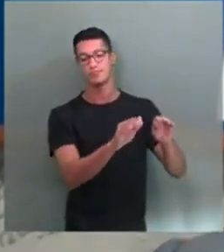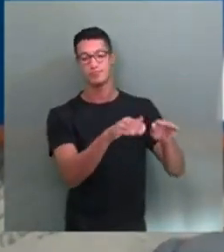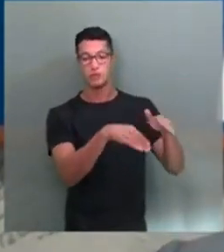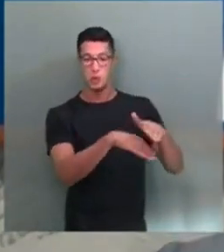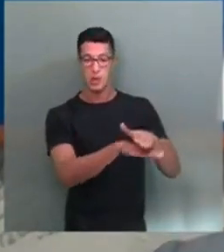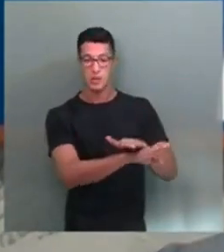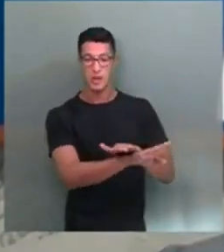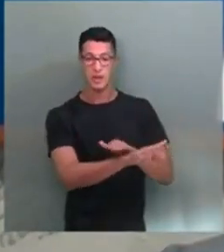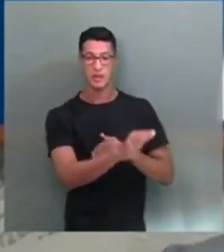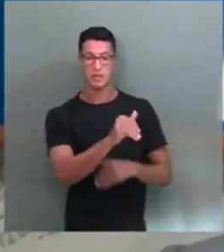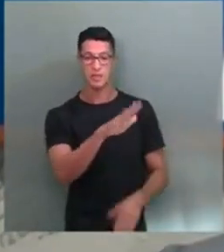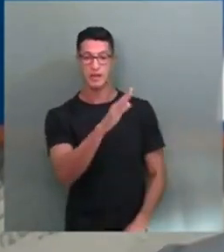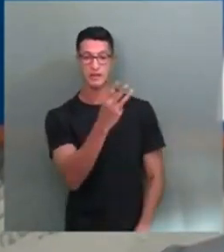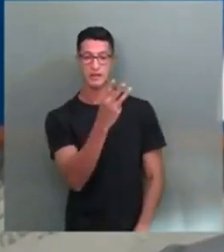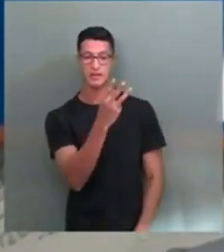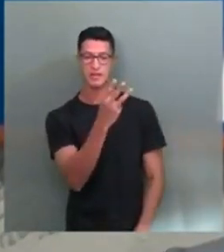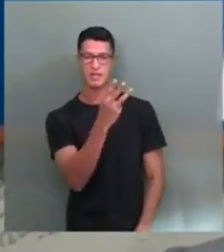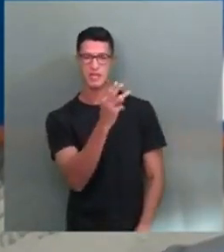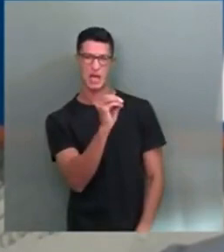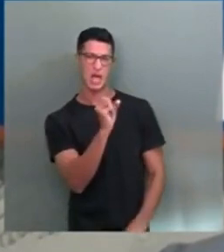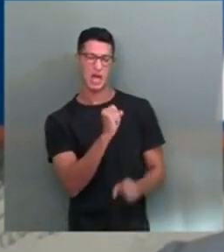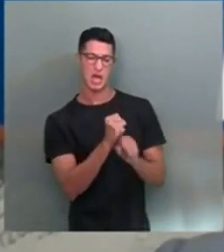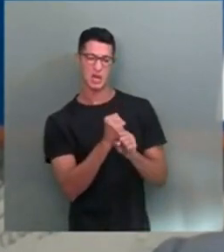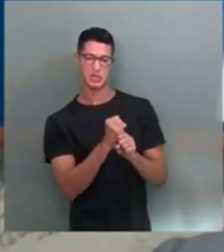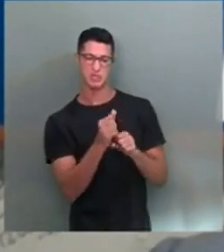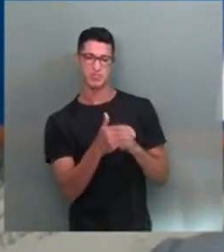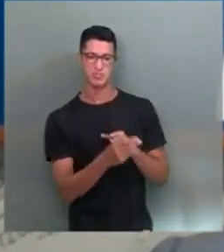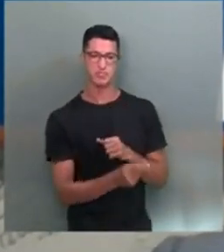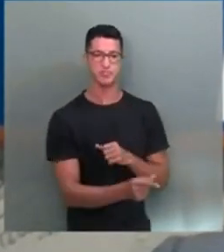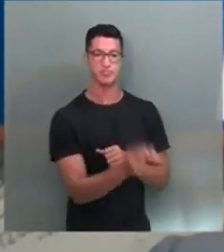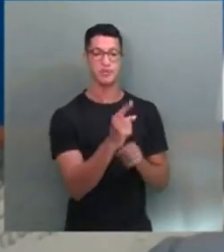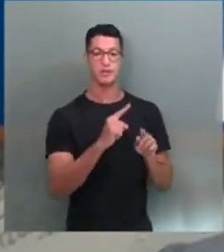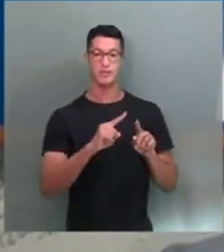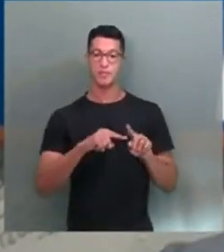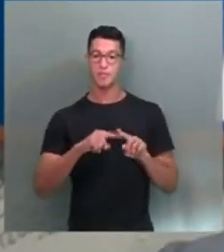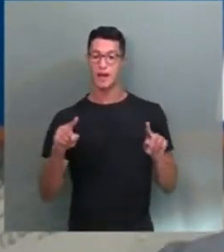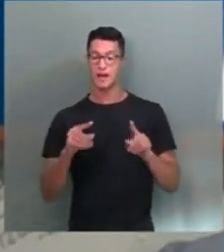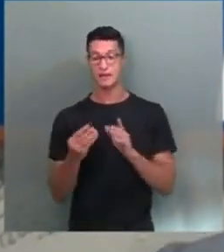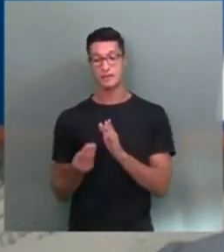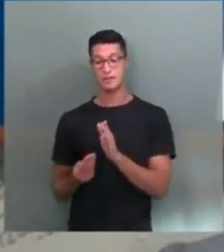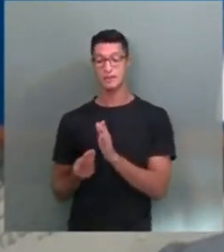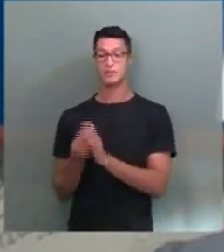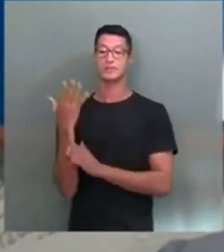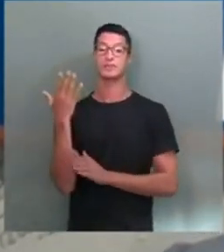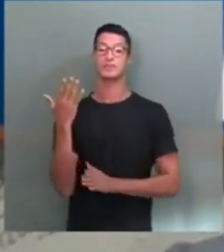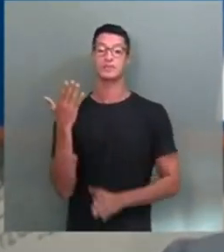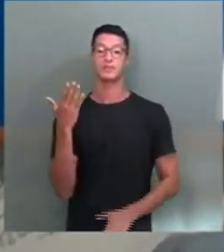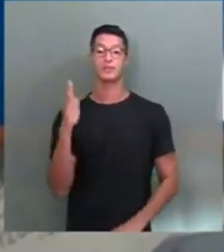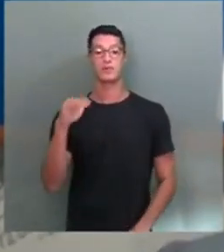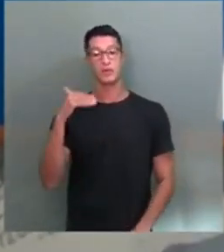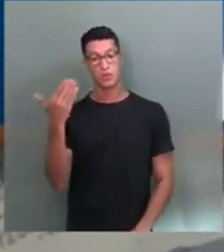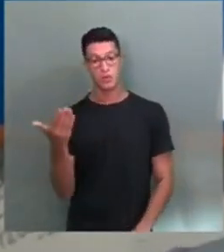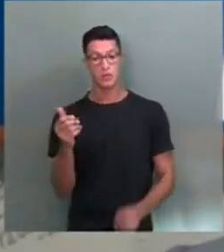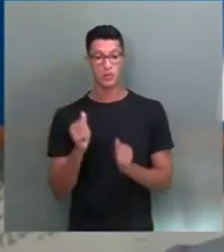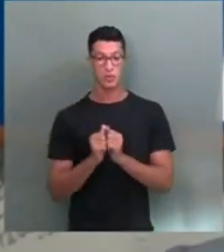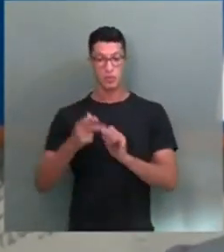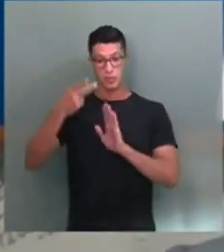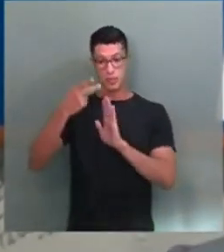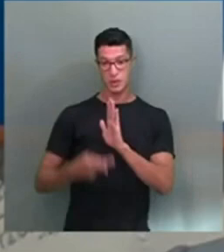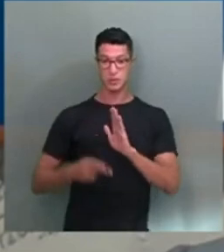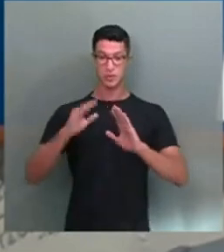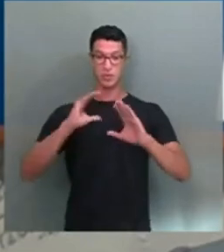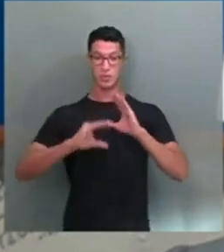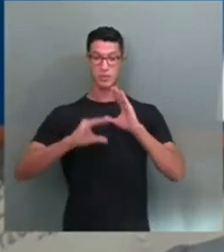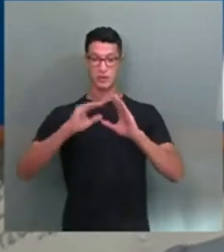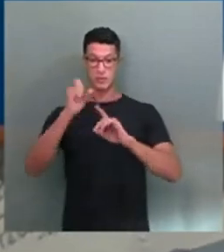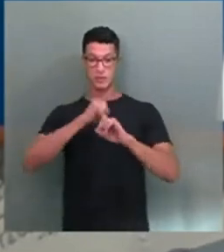Já se foram mais de 30 e poucos anos, mas que ressurgiram com o projeto de